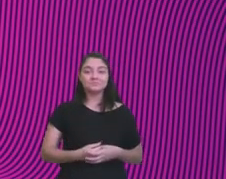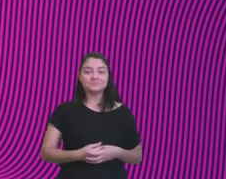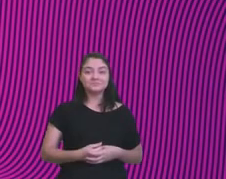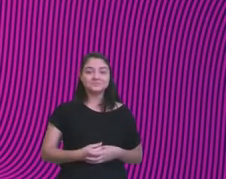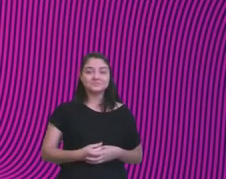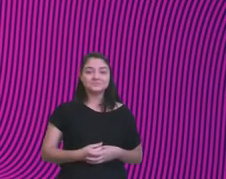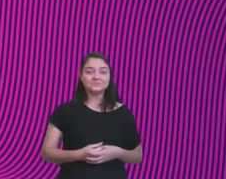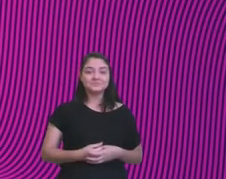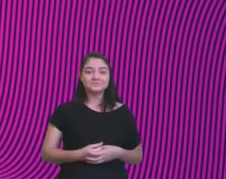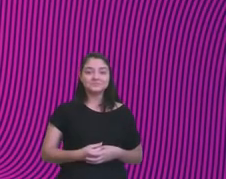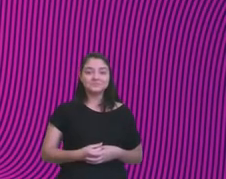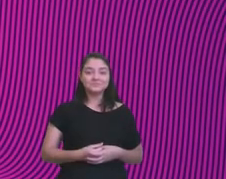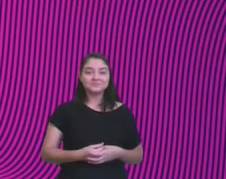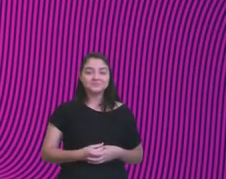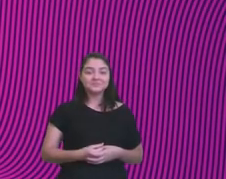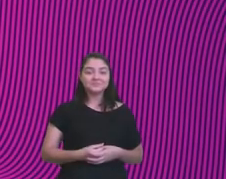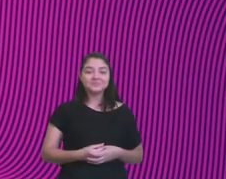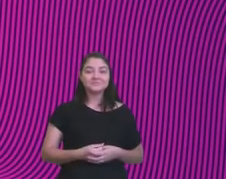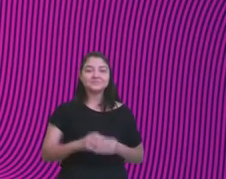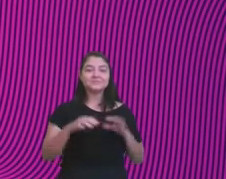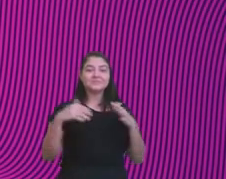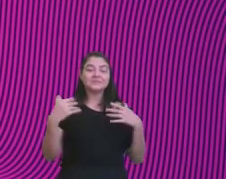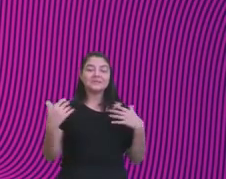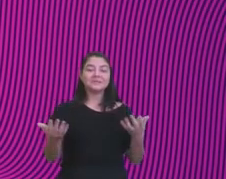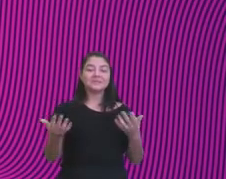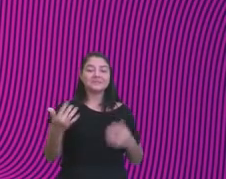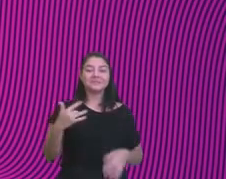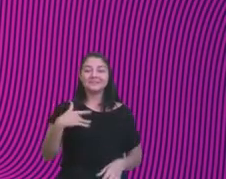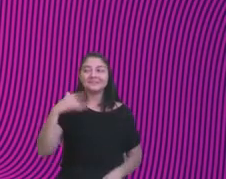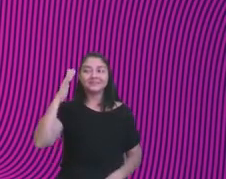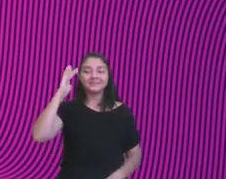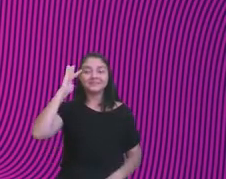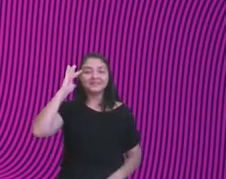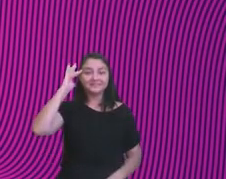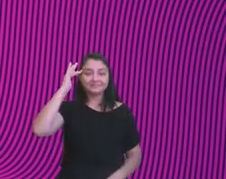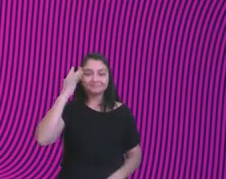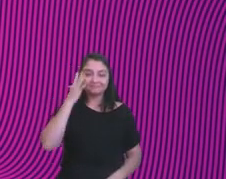Bom, Ana, eu acho que eu até conheço esse caso, né?